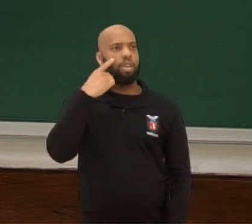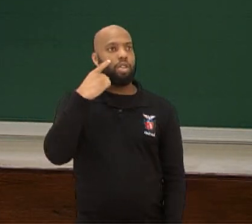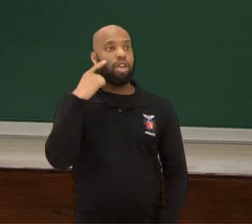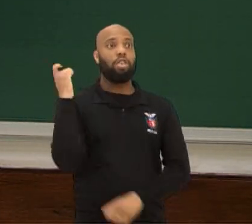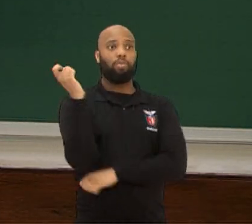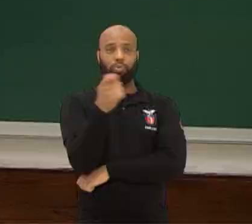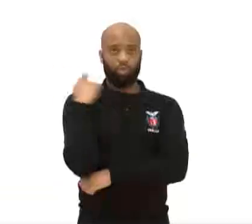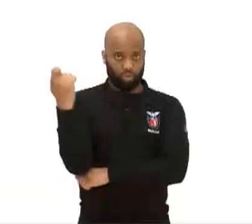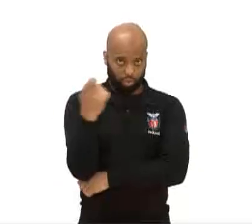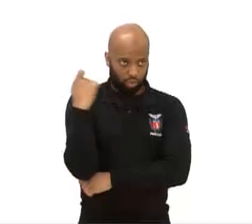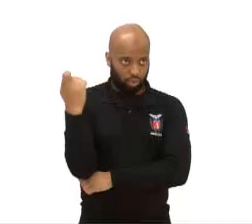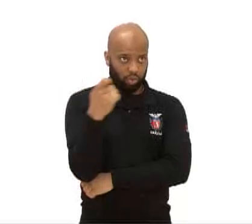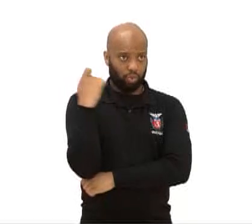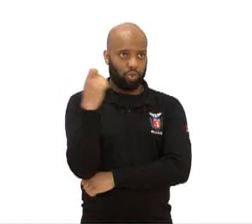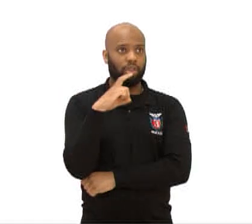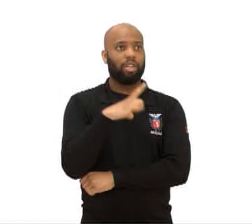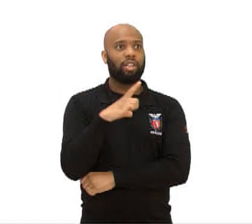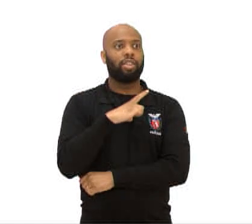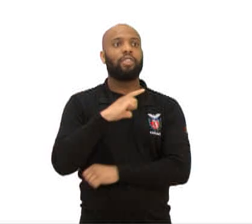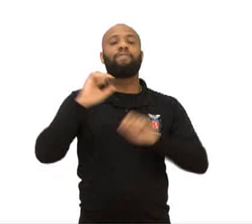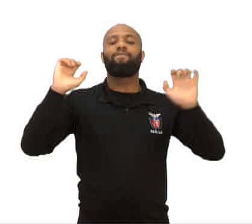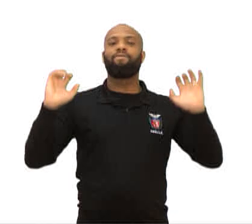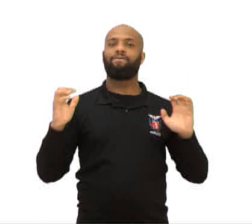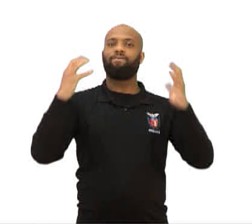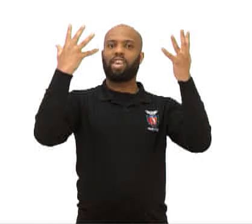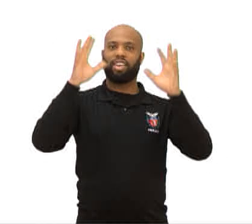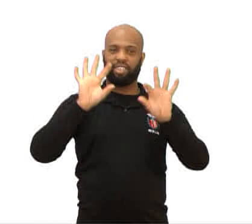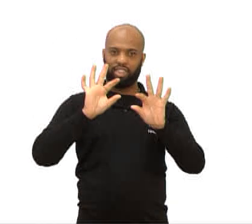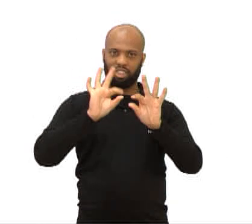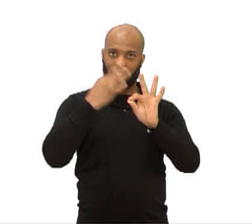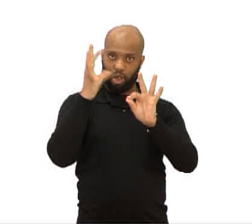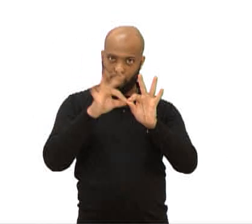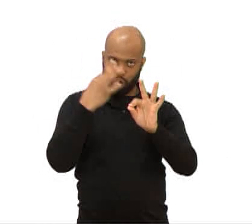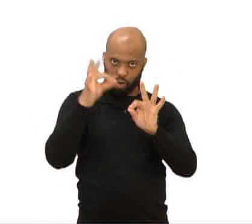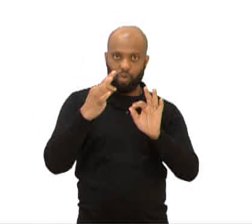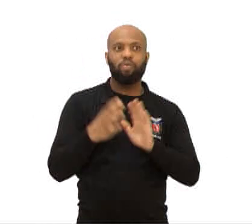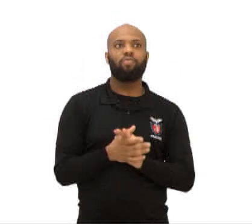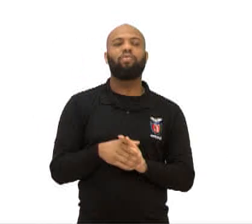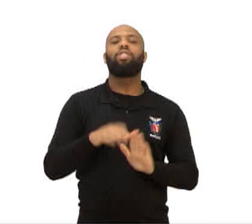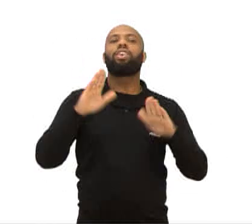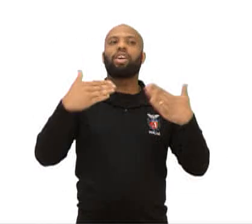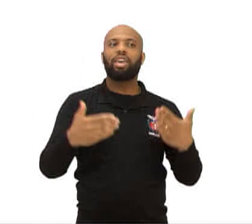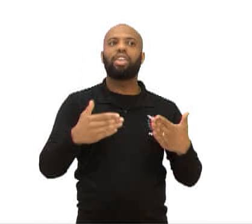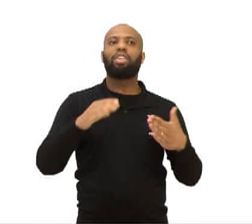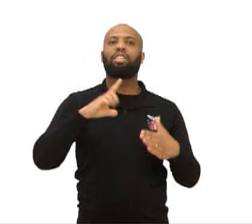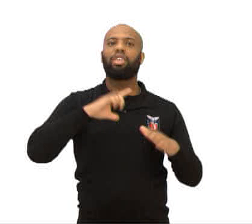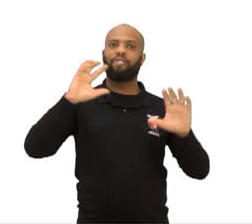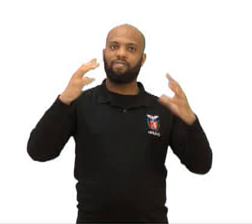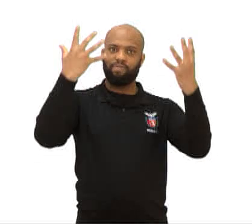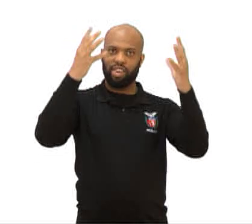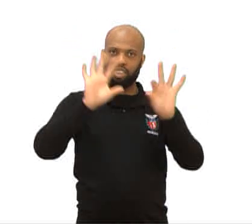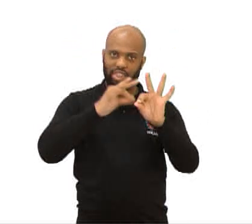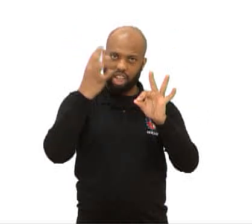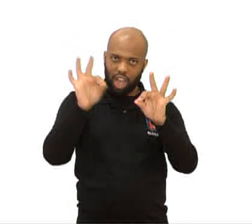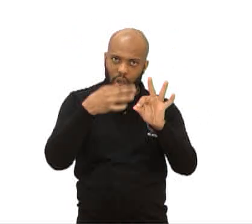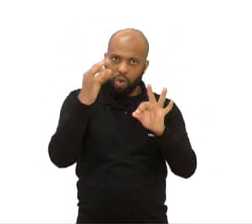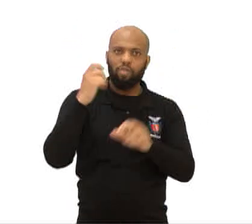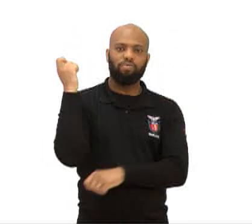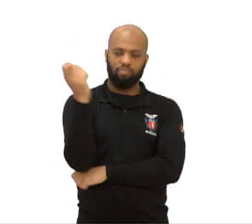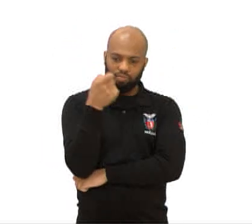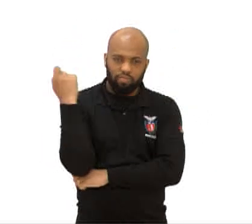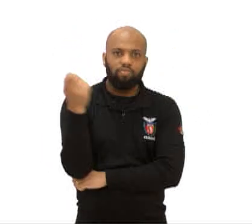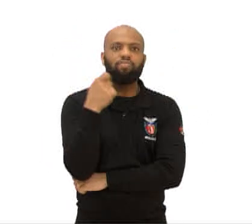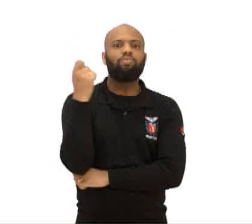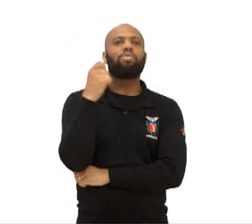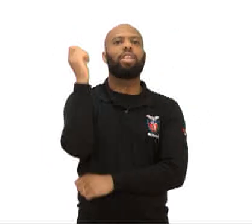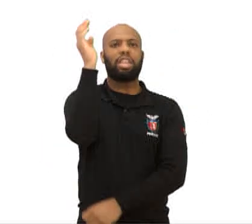ali, Rio Grande do Sul, a gente tem a Festa da Uva, lembra que a gente falou? A Festa da Uva em Caxias do Sul, que é uma